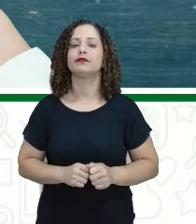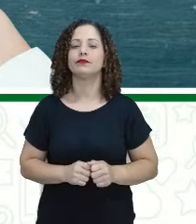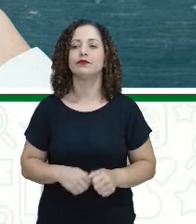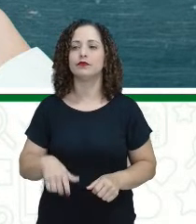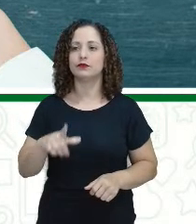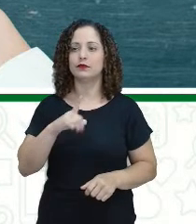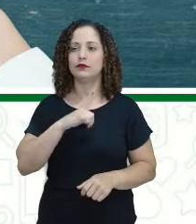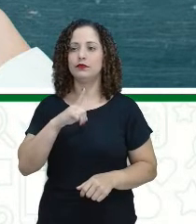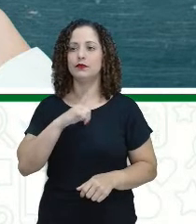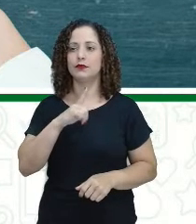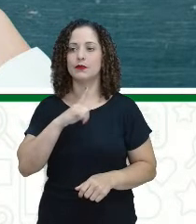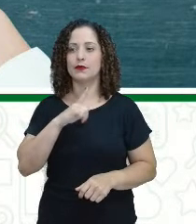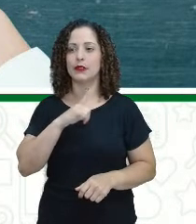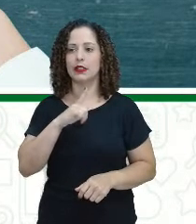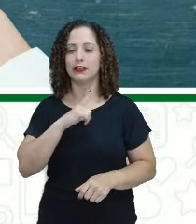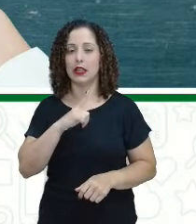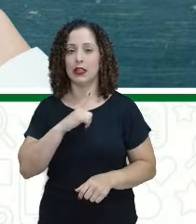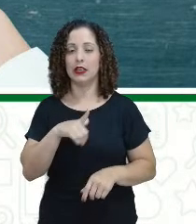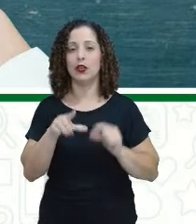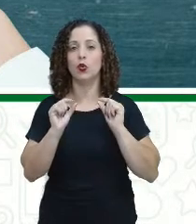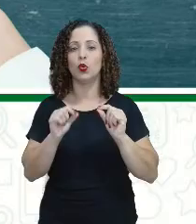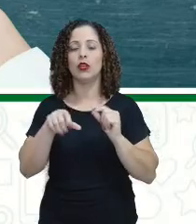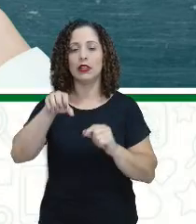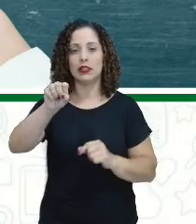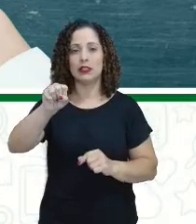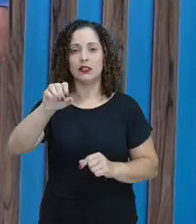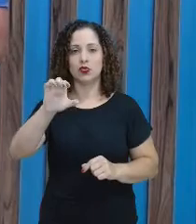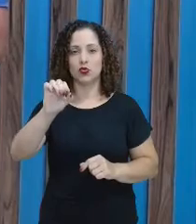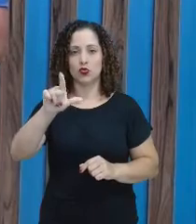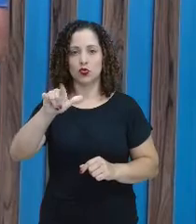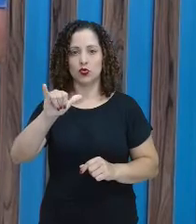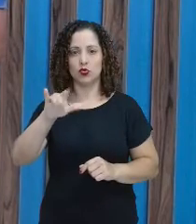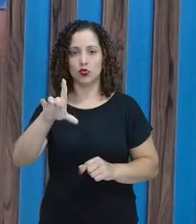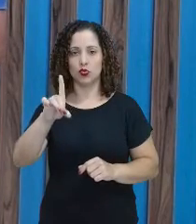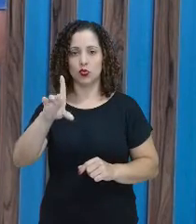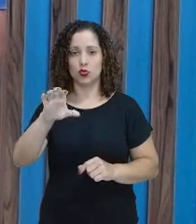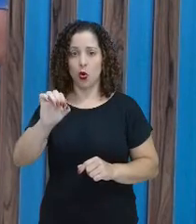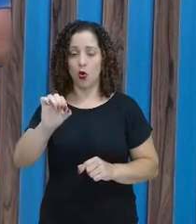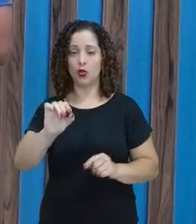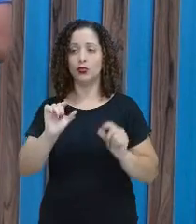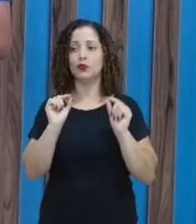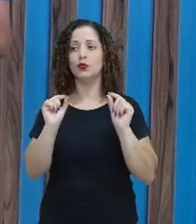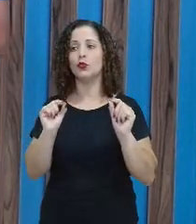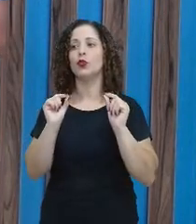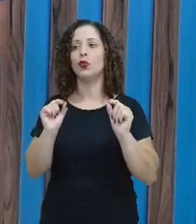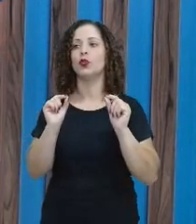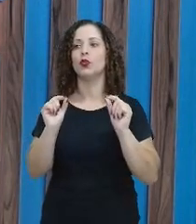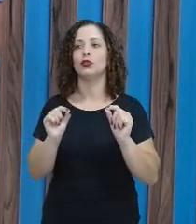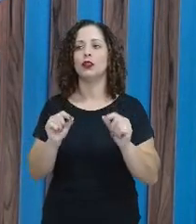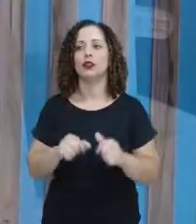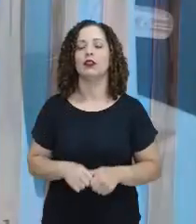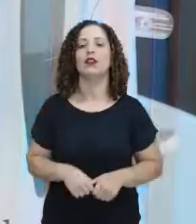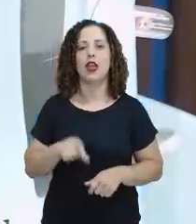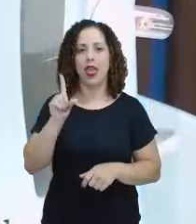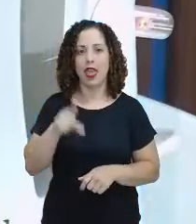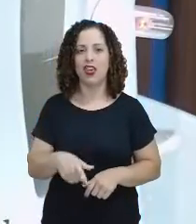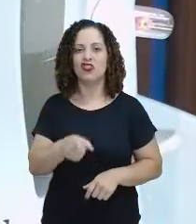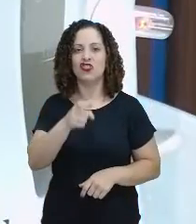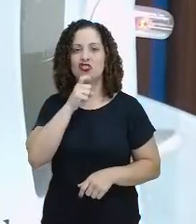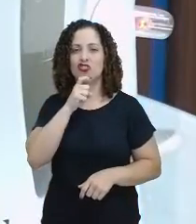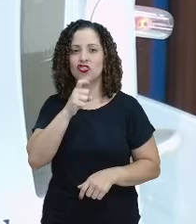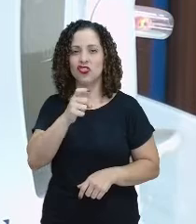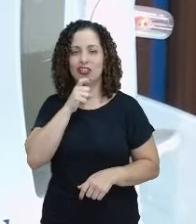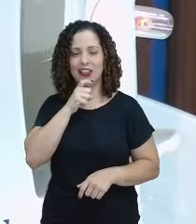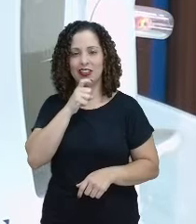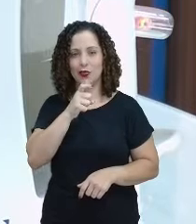sólido, a gente encontra a matéria no estado sólido, e o exemplo que eu tenho aqui para vocês é o gelo. Eu trouxe